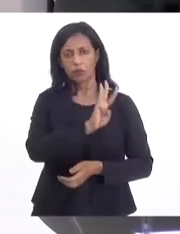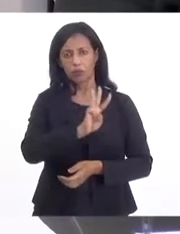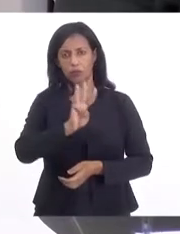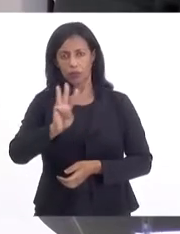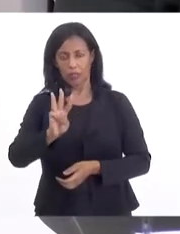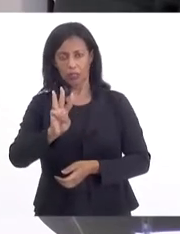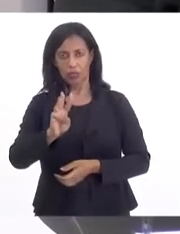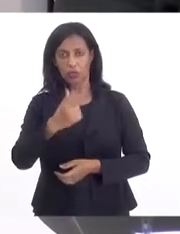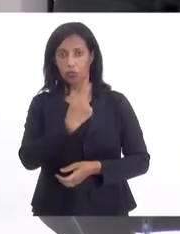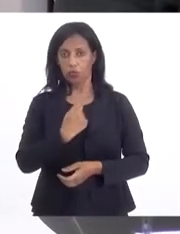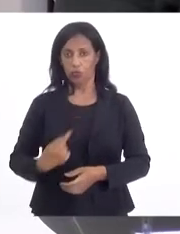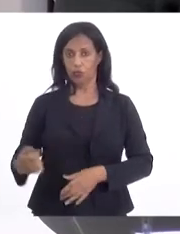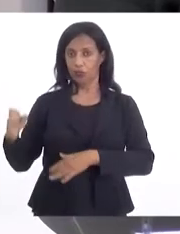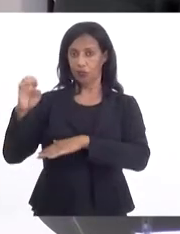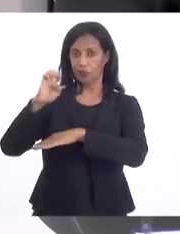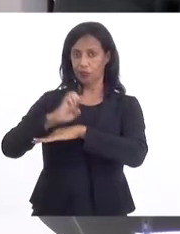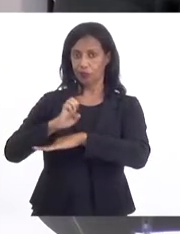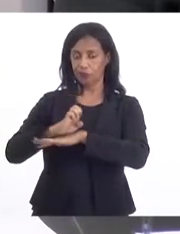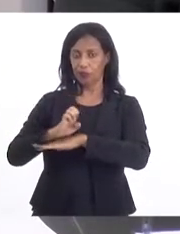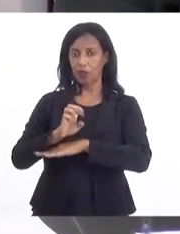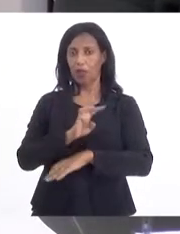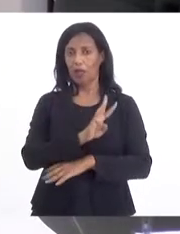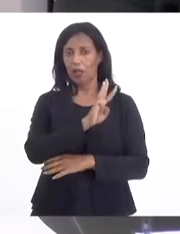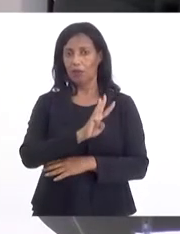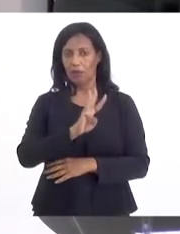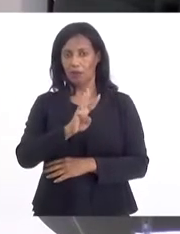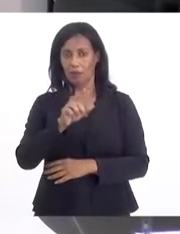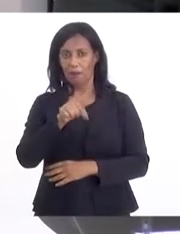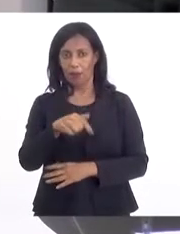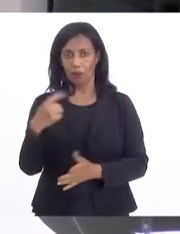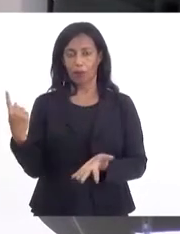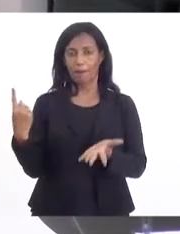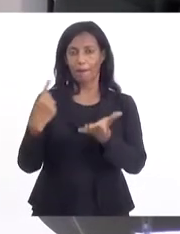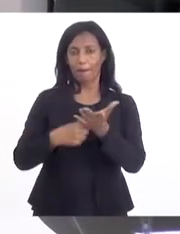Estado do Rio de Janeiro, no endereço